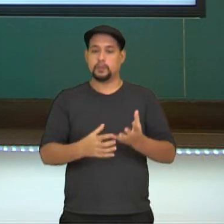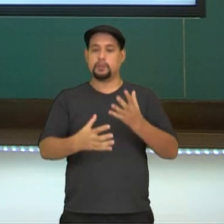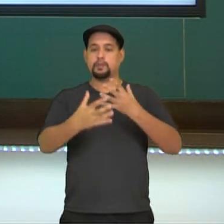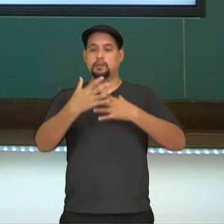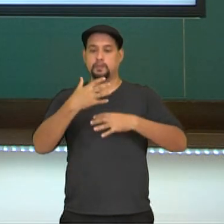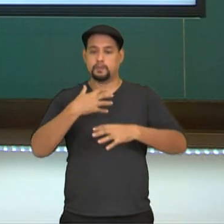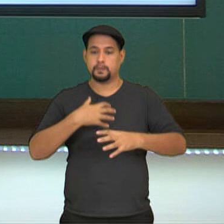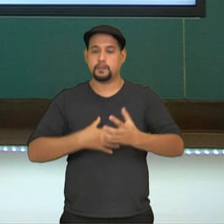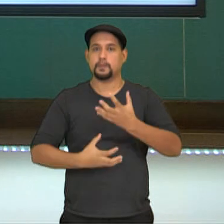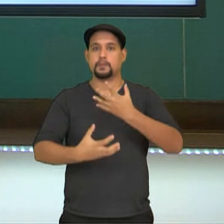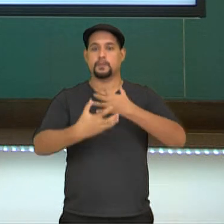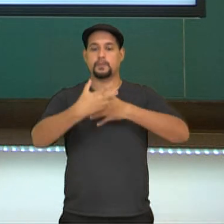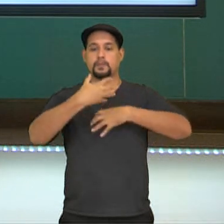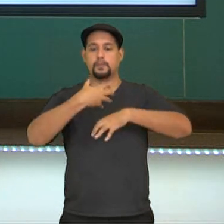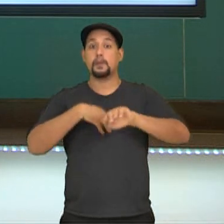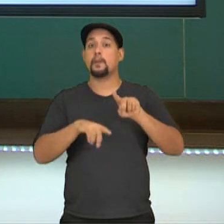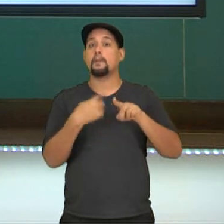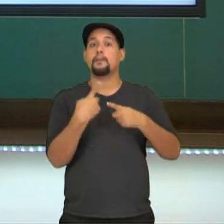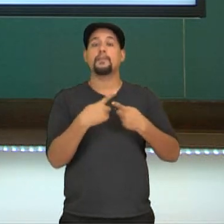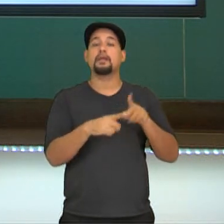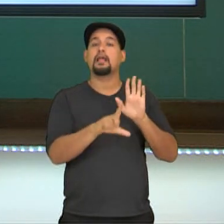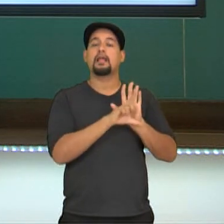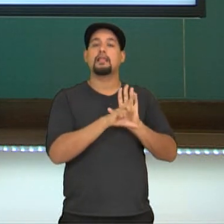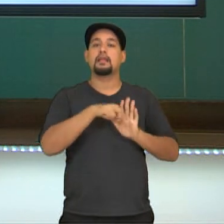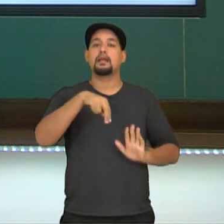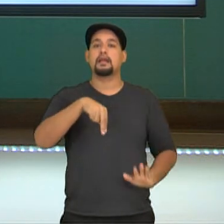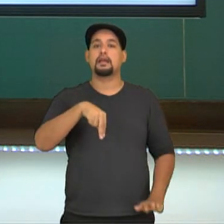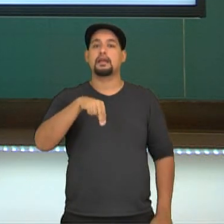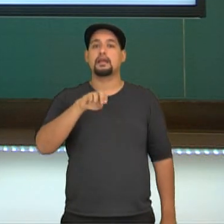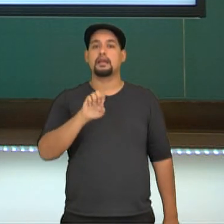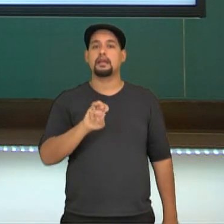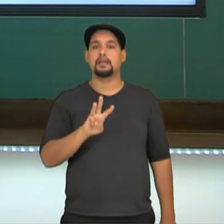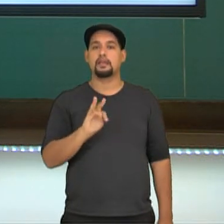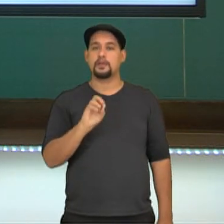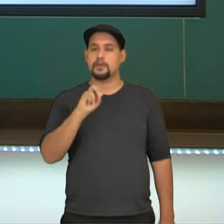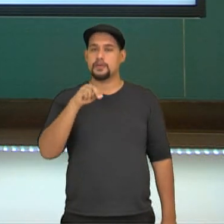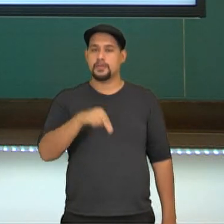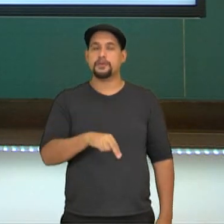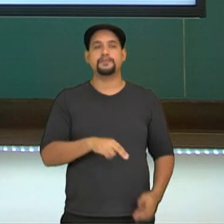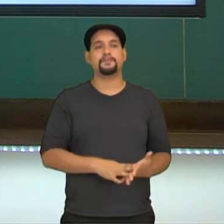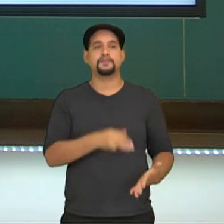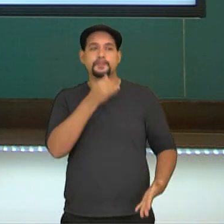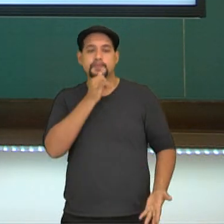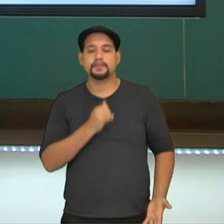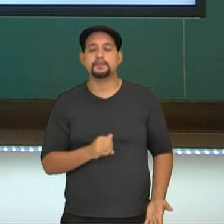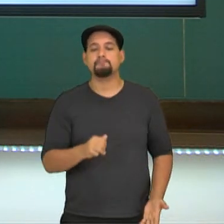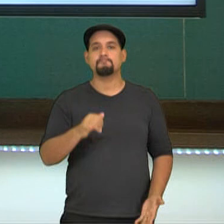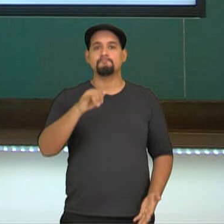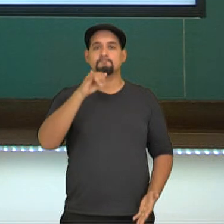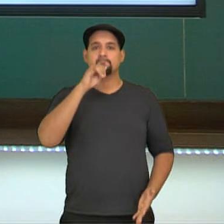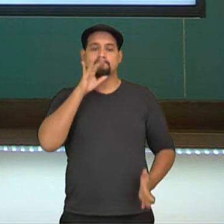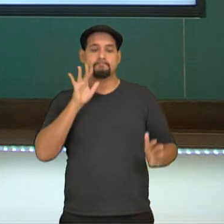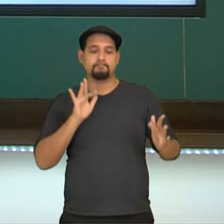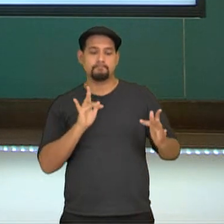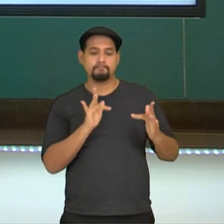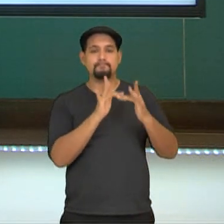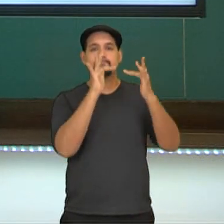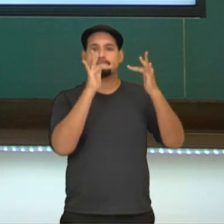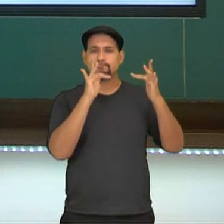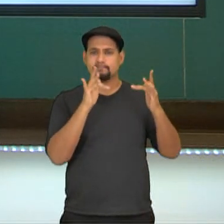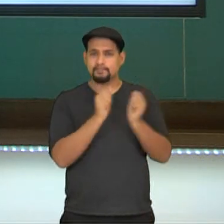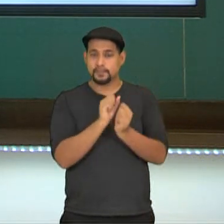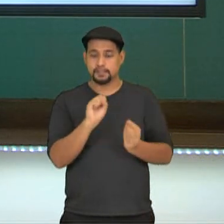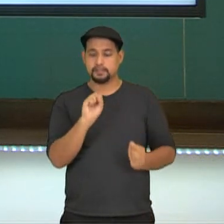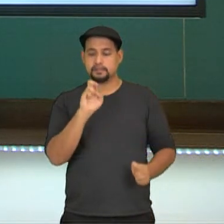Newton. Tá? Então, olha só, essa carga elétrica aqui, ela vai agir sobre a carga elétrica Qzinho, carga